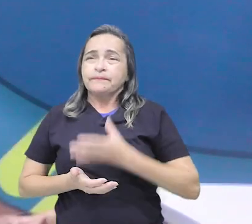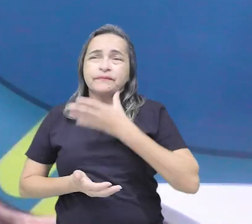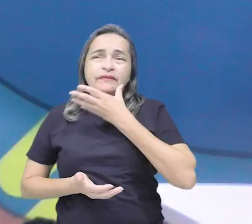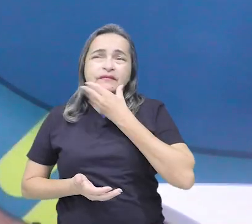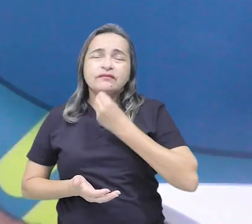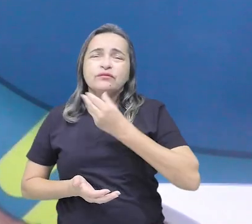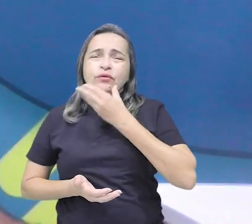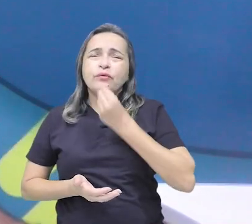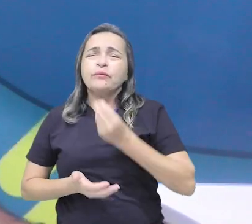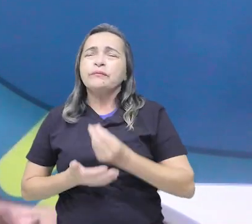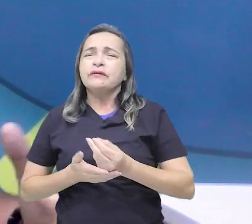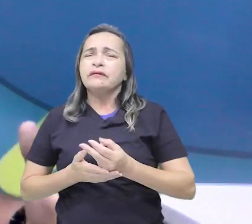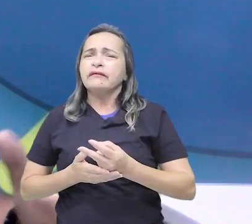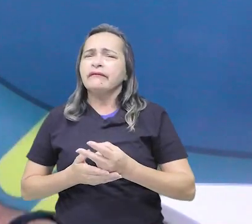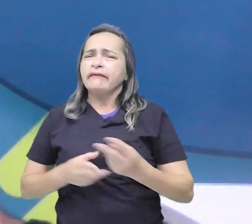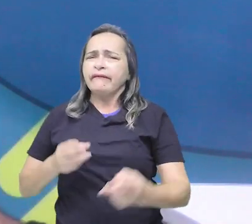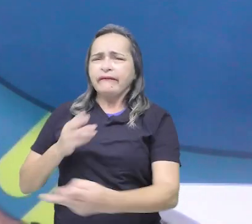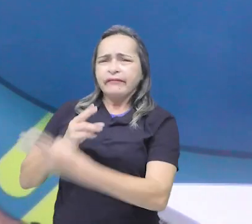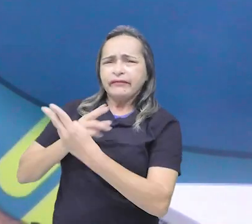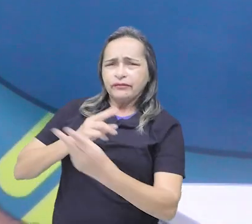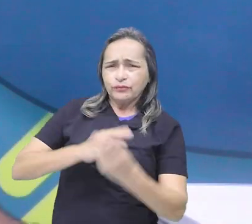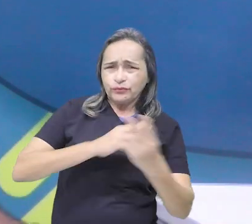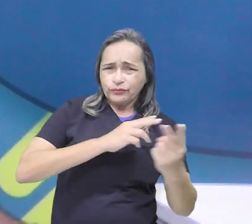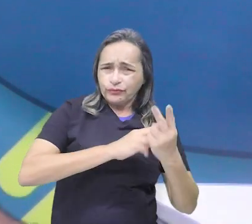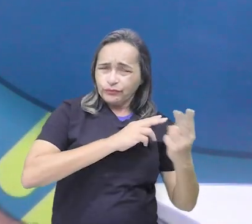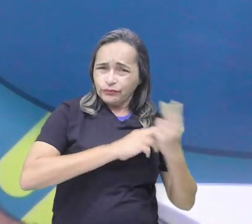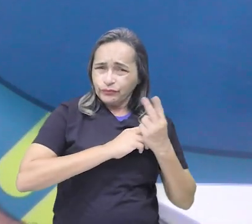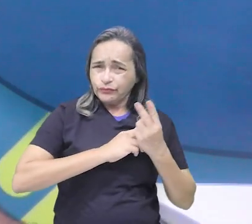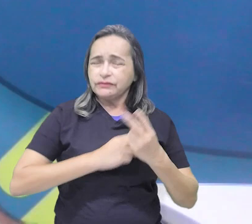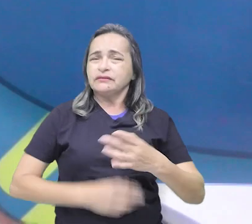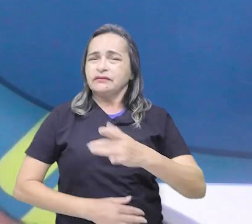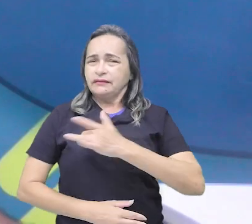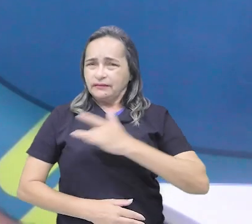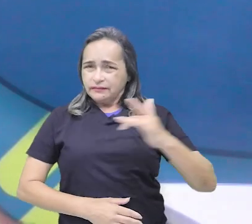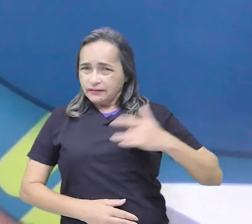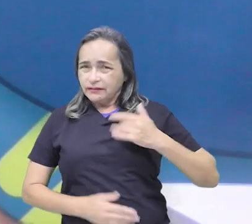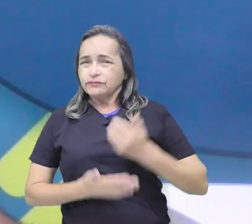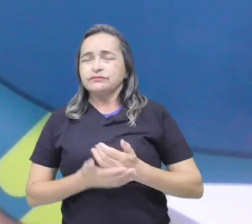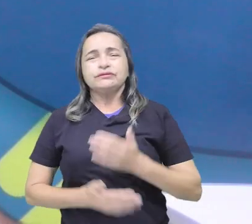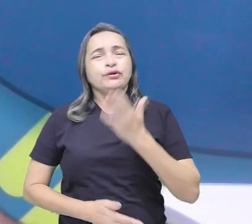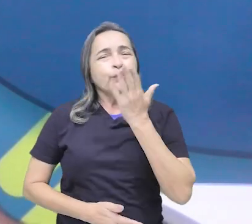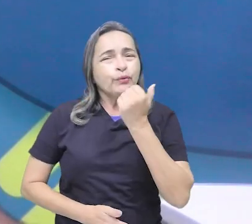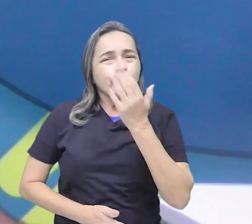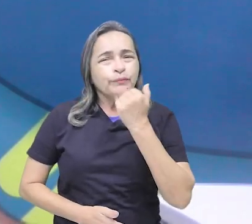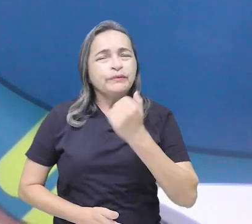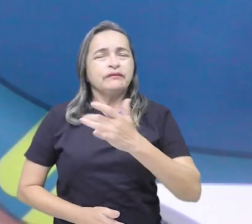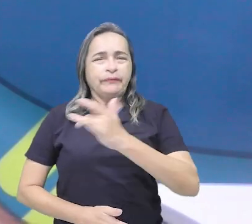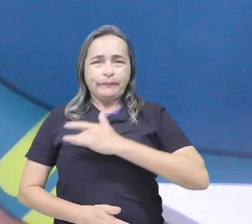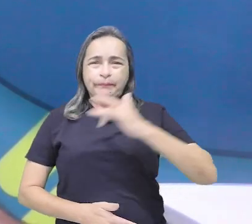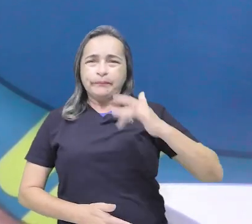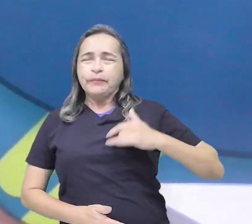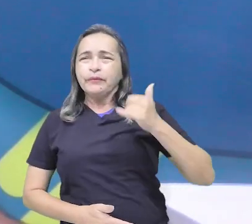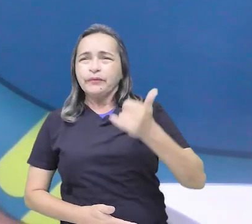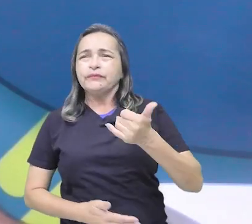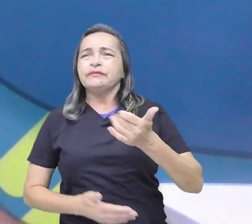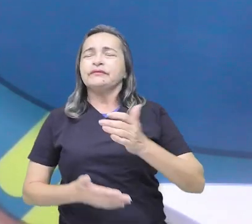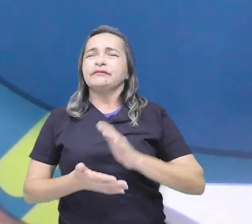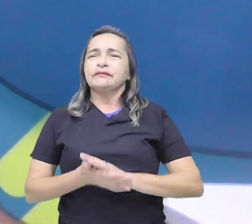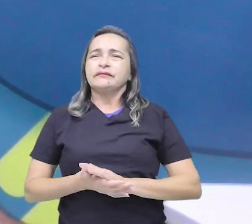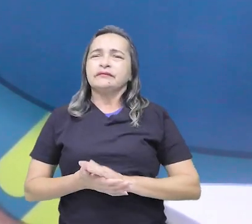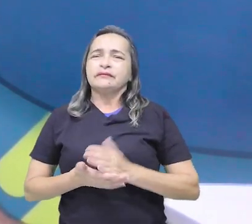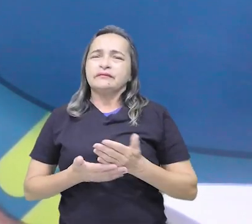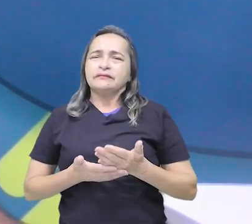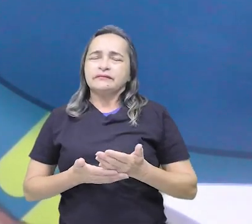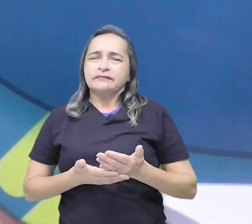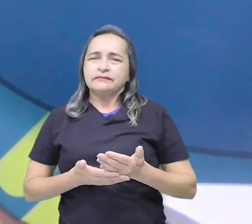não cuidam da sua condição de saúde no que se refere à alimentação, alimentos condimentados em excessos, os embutidos,